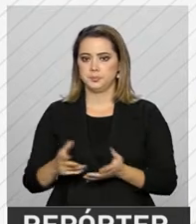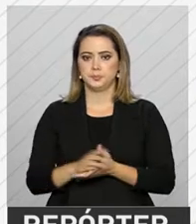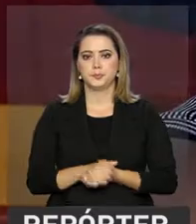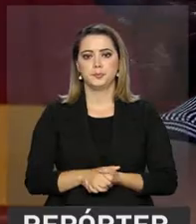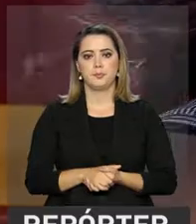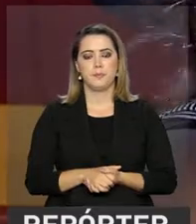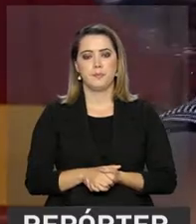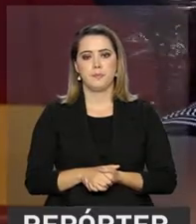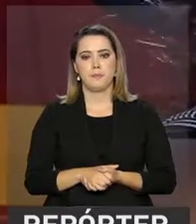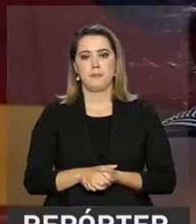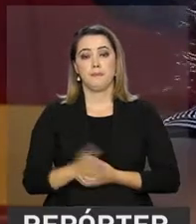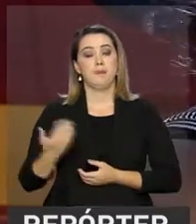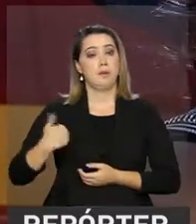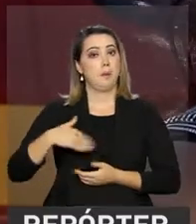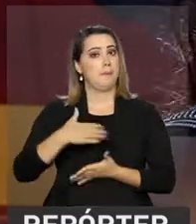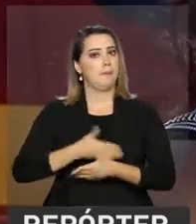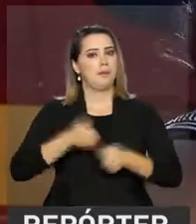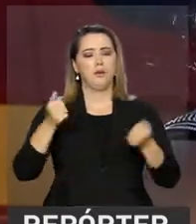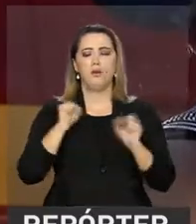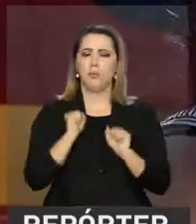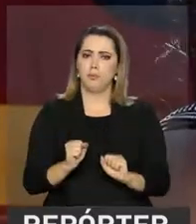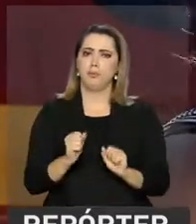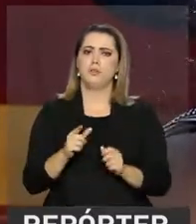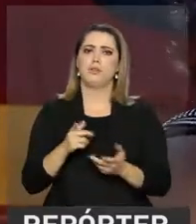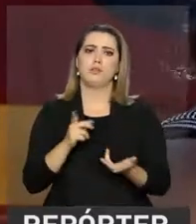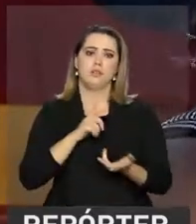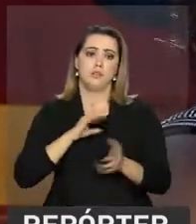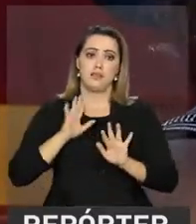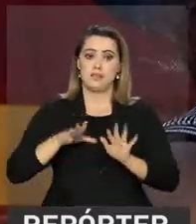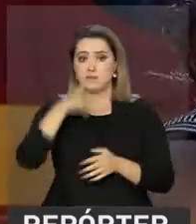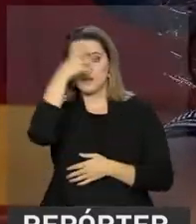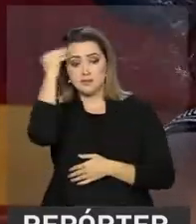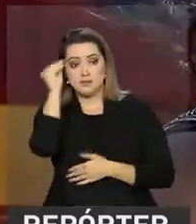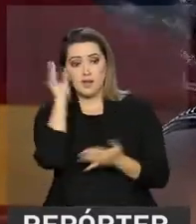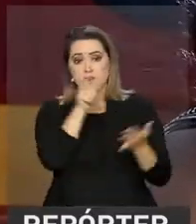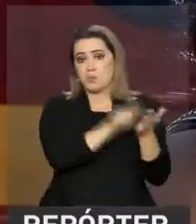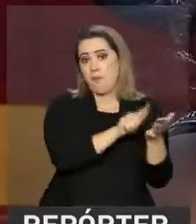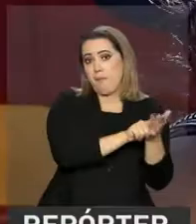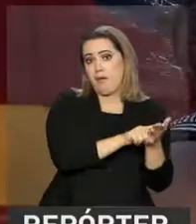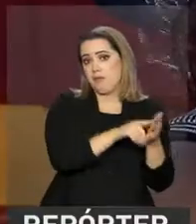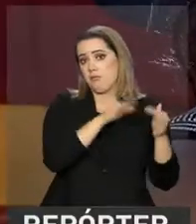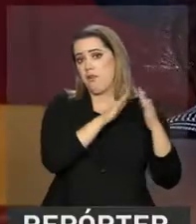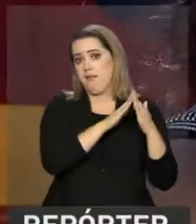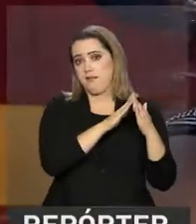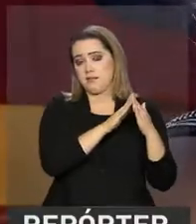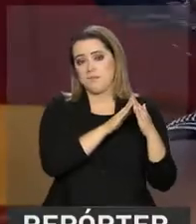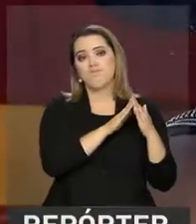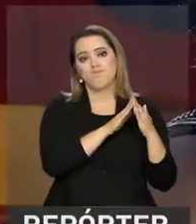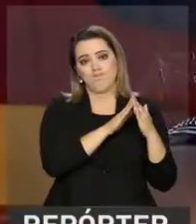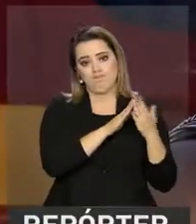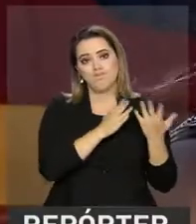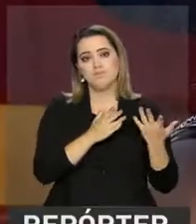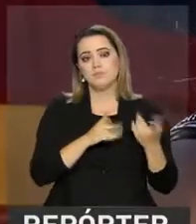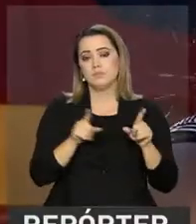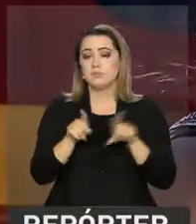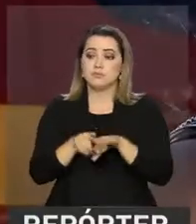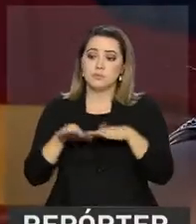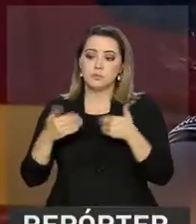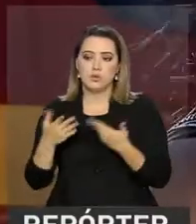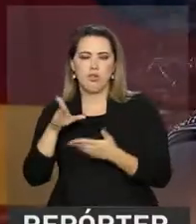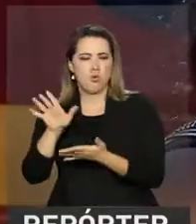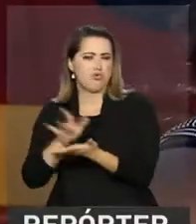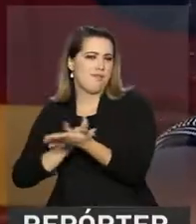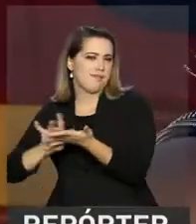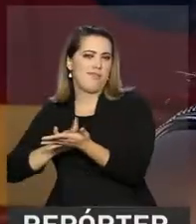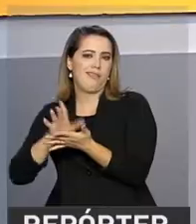mais um meio para você poder treinar às vezes você esquece a habilitação e tanto que já